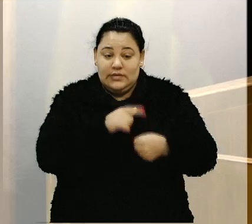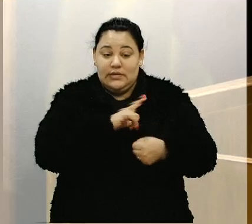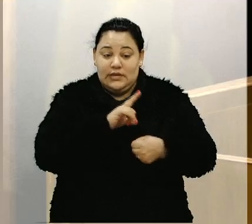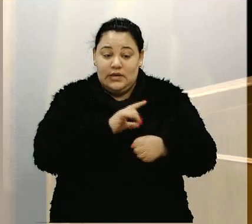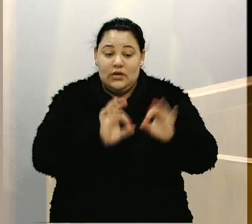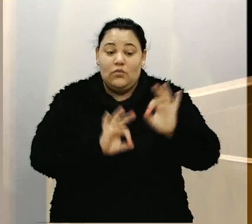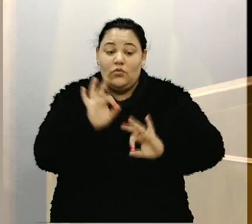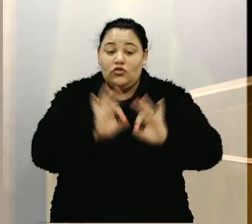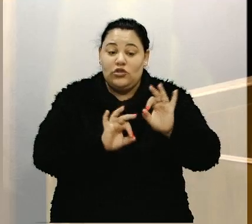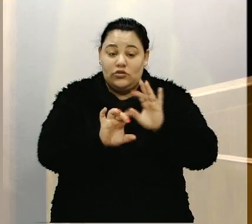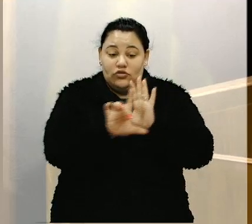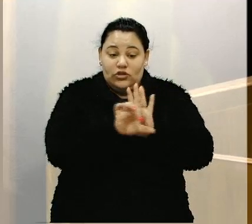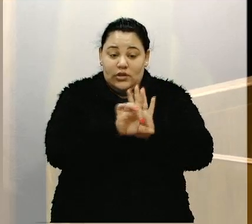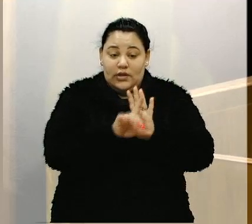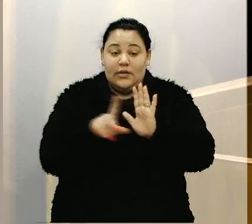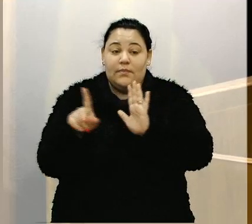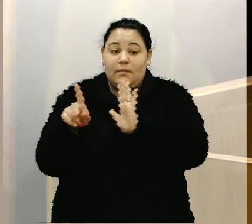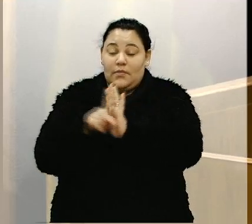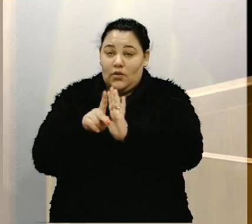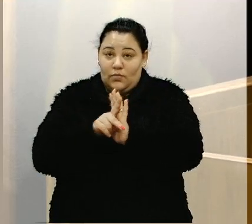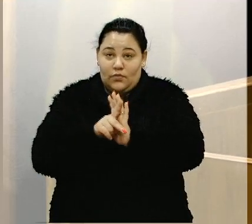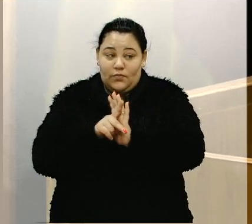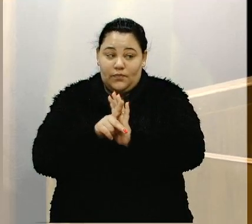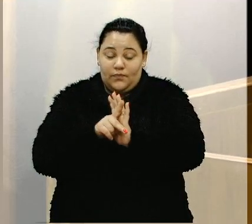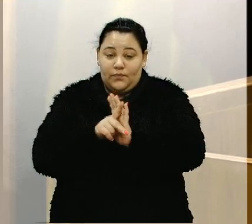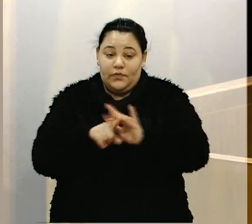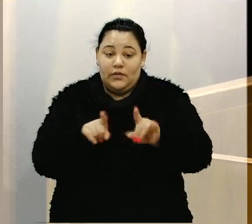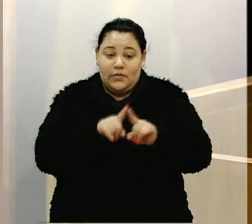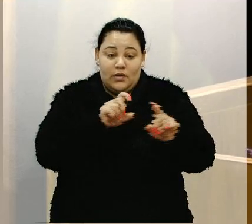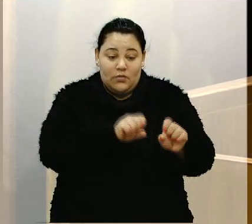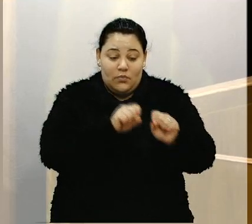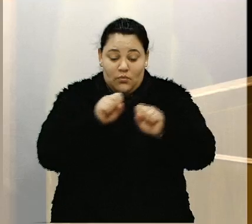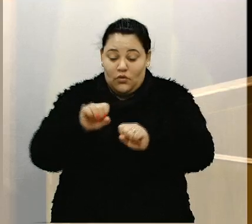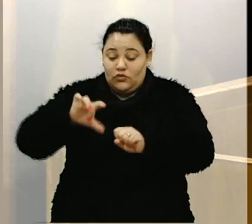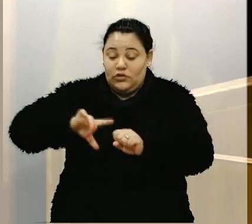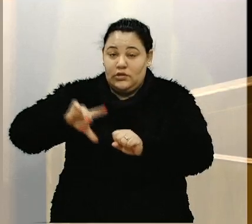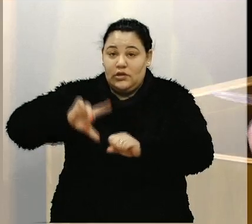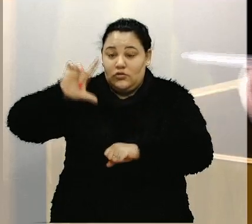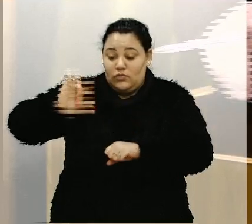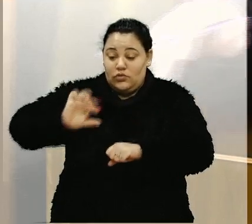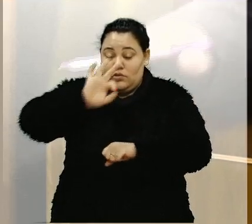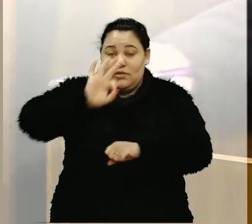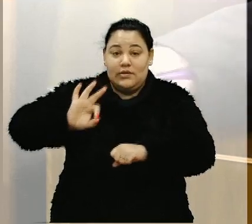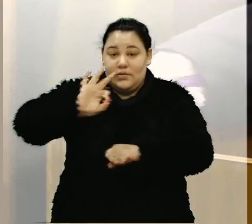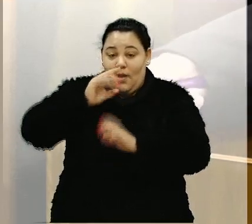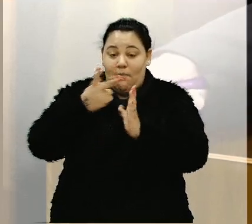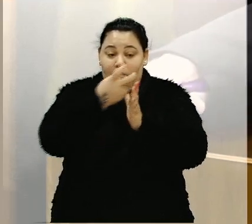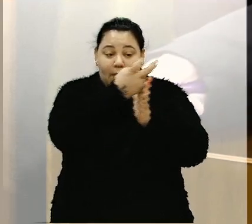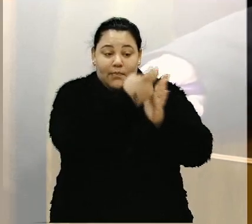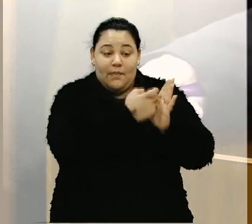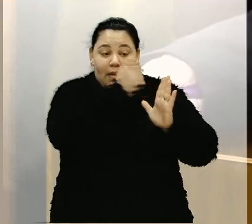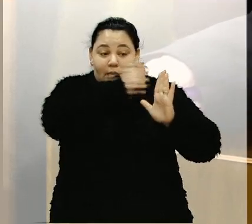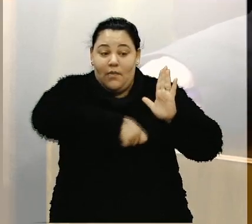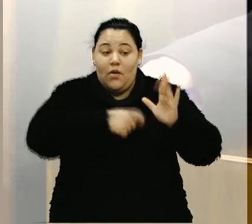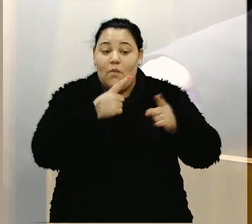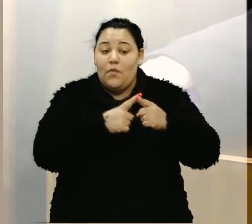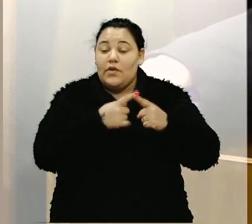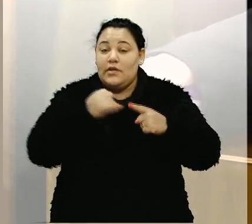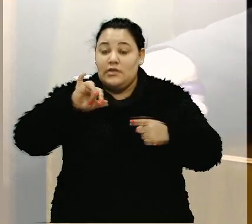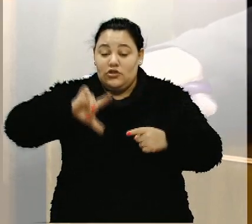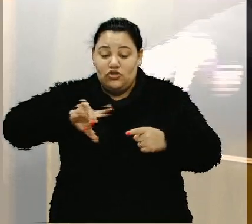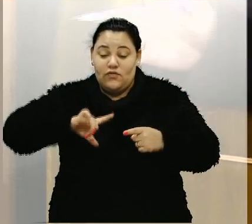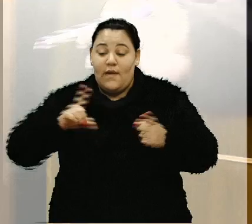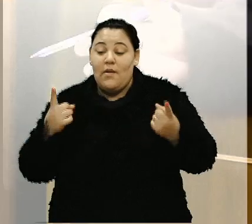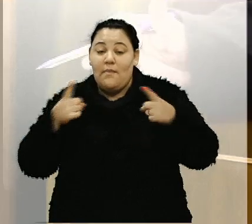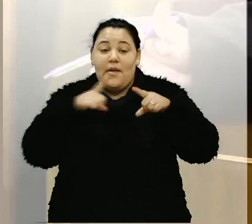de lei específico de cidades irmãs podem ter redução tributária. Porque quando a gente tiver uma parceria